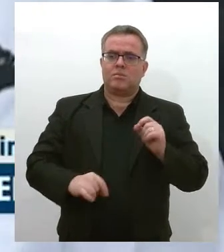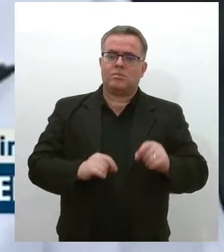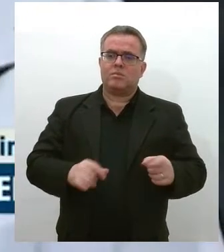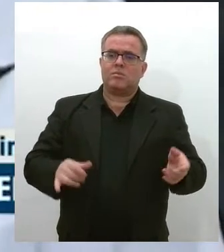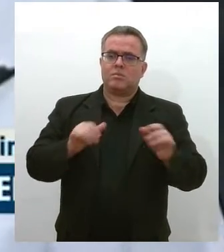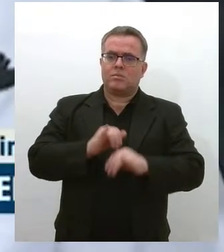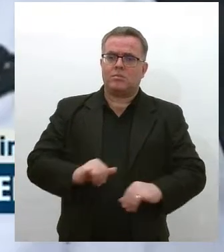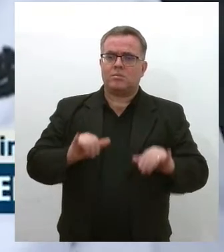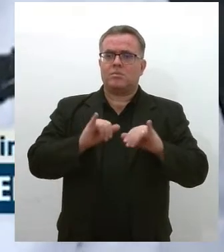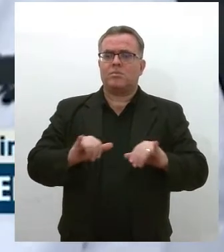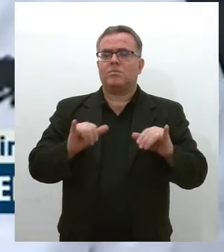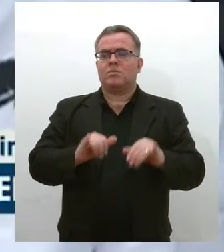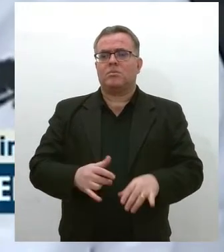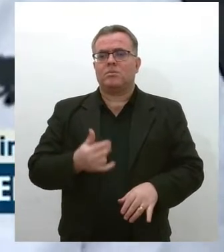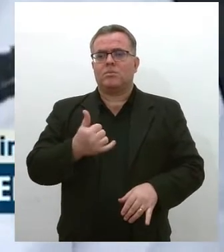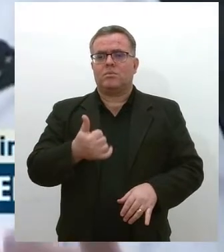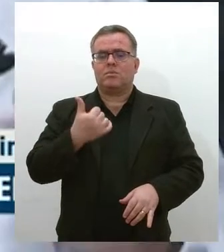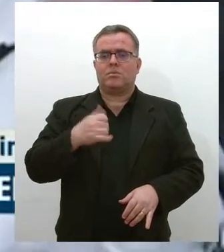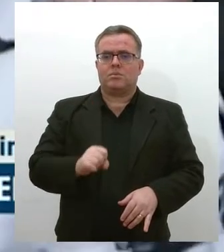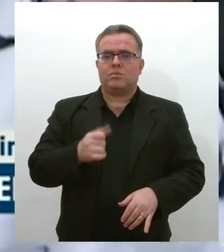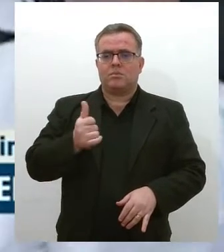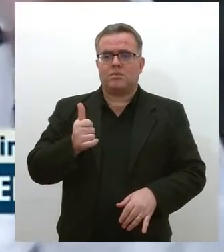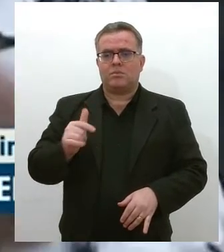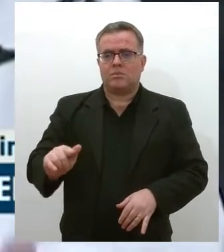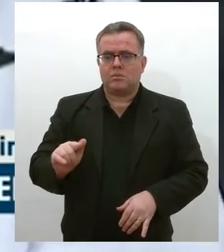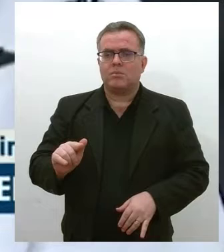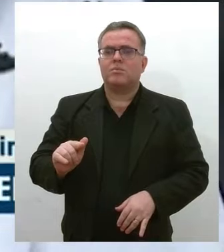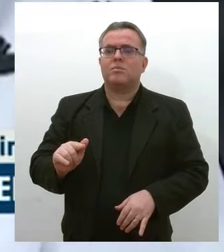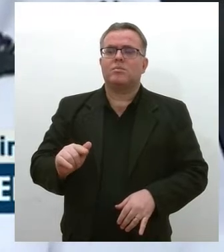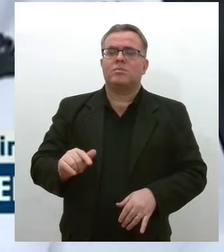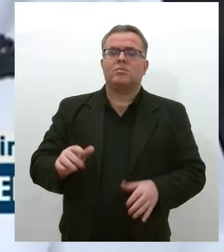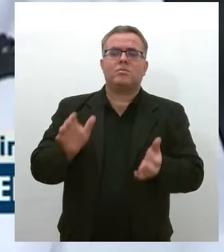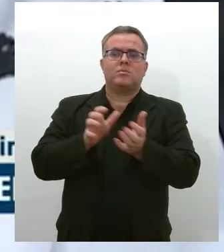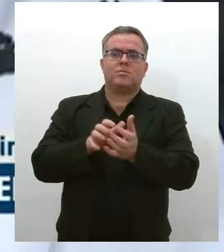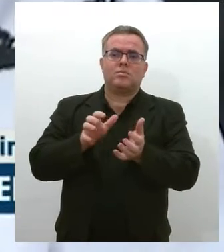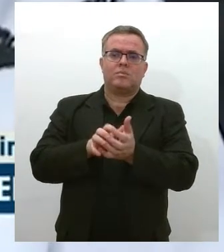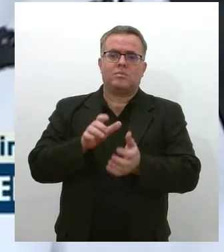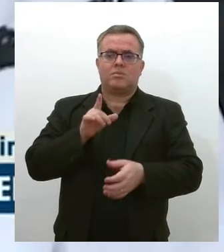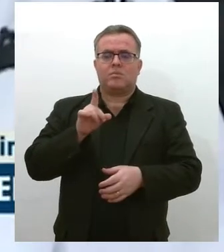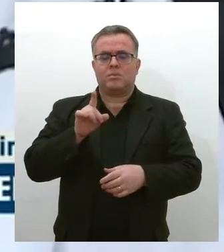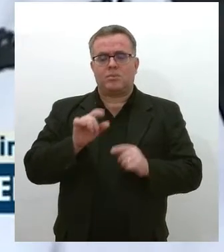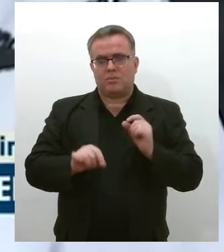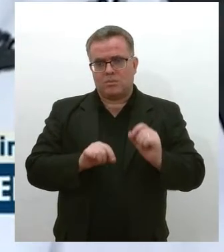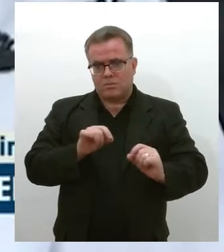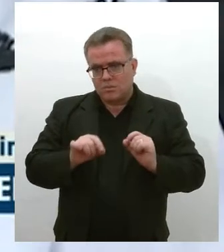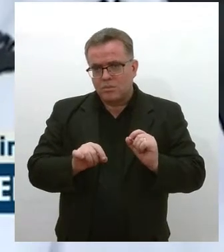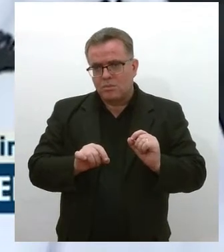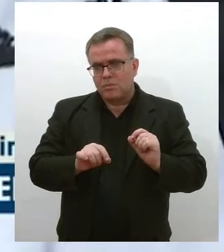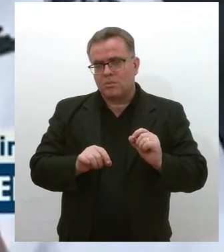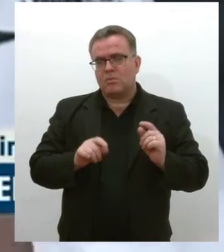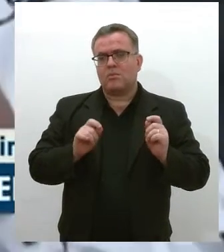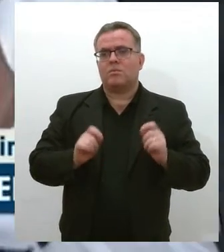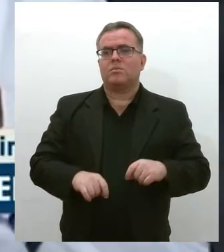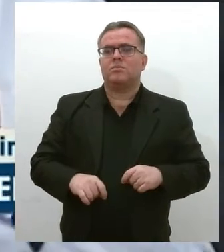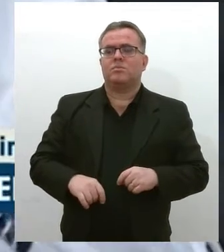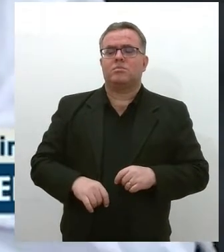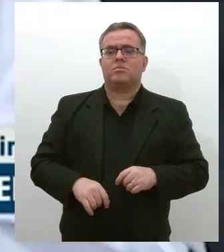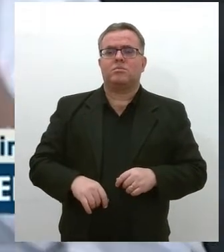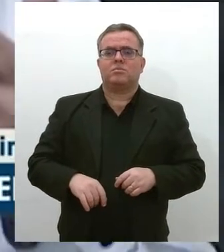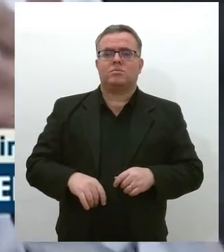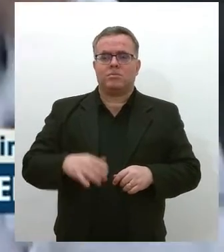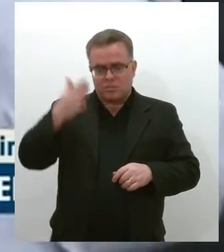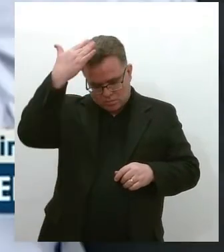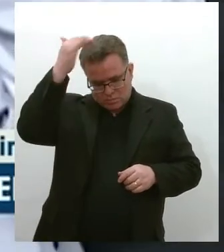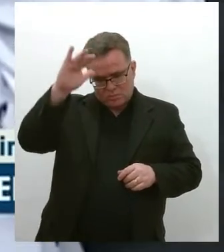de março de 1817, no Recife. Em seguida, ela é proclamada no Ceará, né? E aí